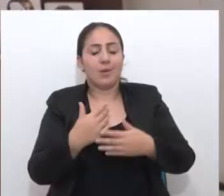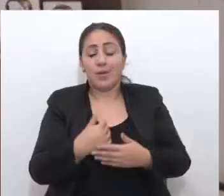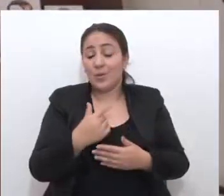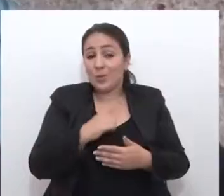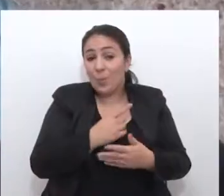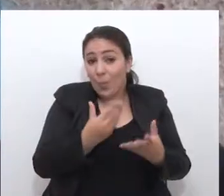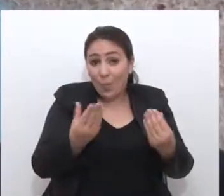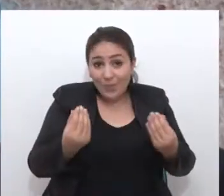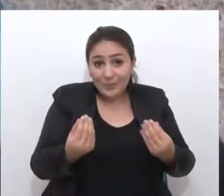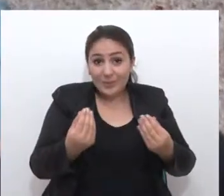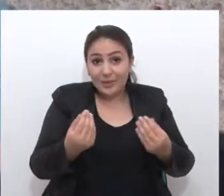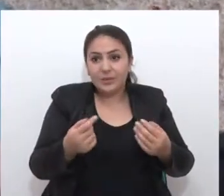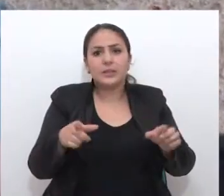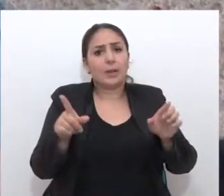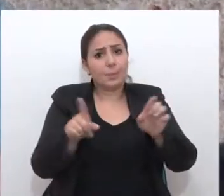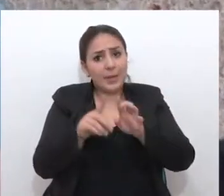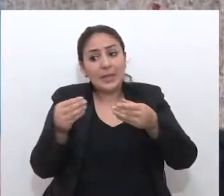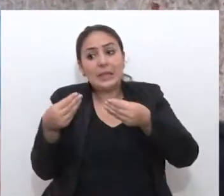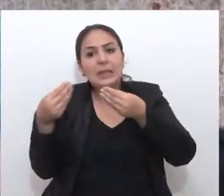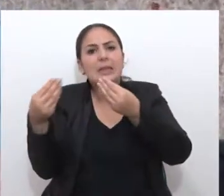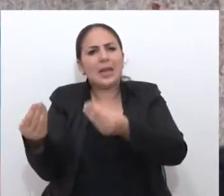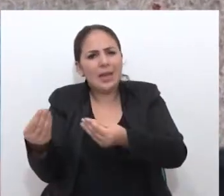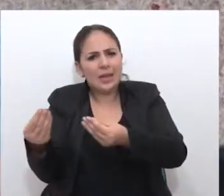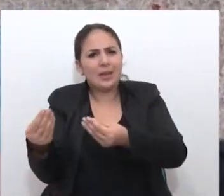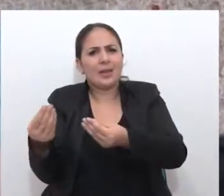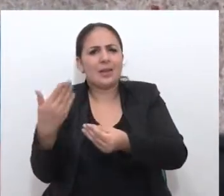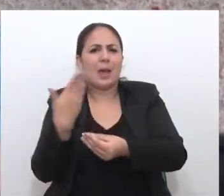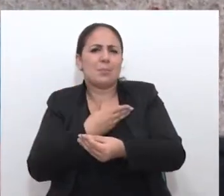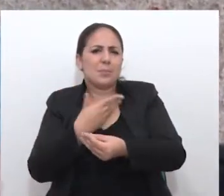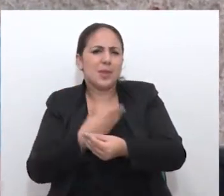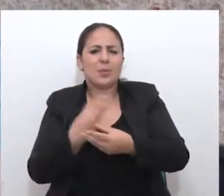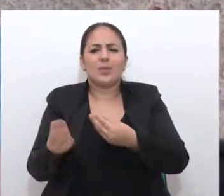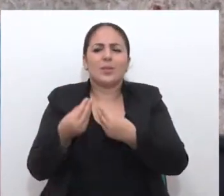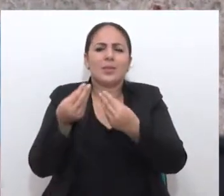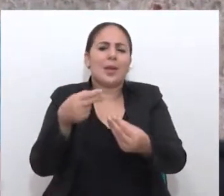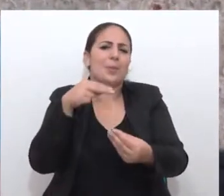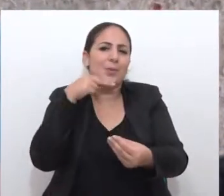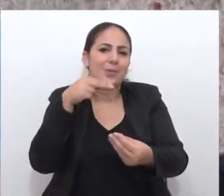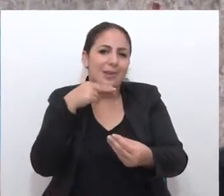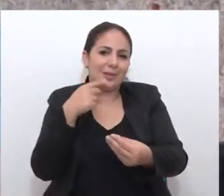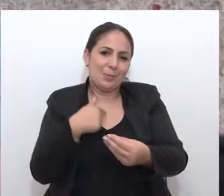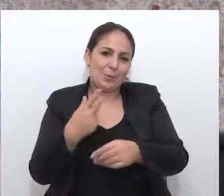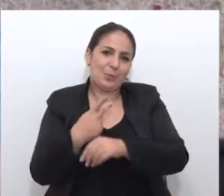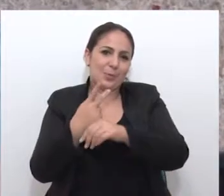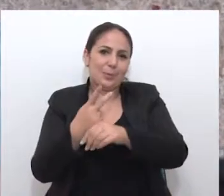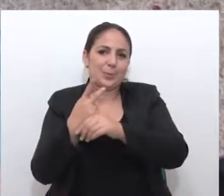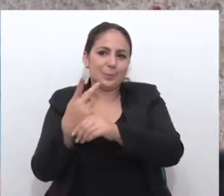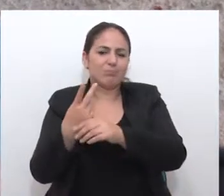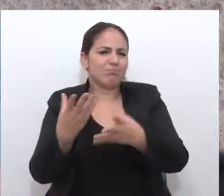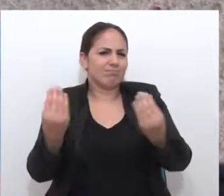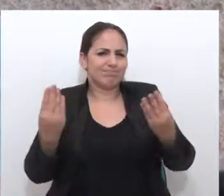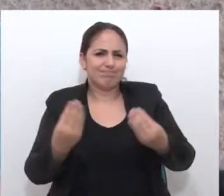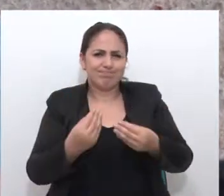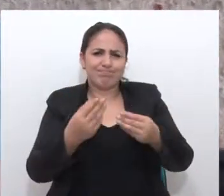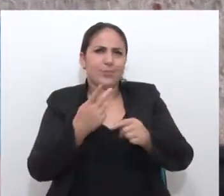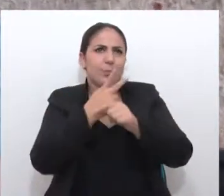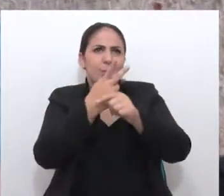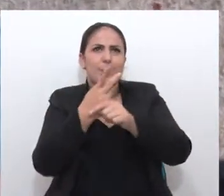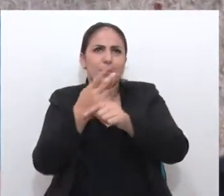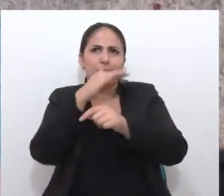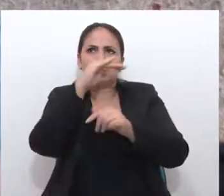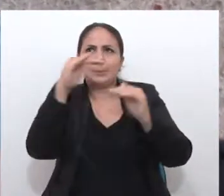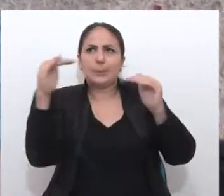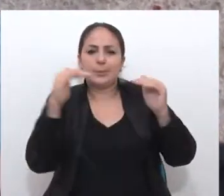uns montes por aí, dei para os meus amigos, para os netos, para tudo. Os prêmios, né? Tem bastante troféu.